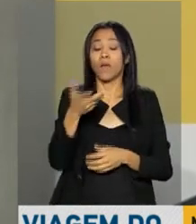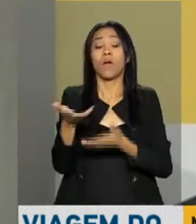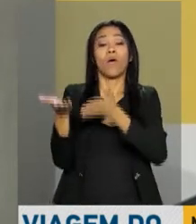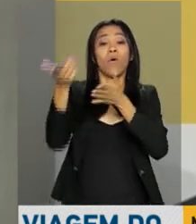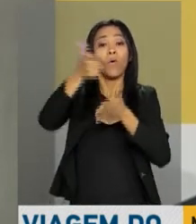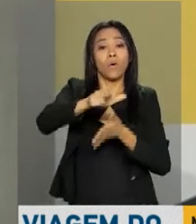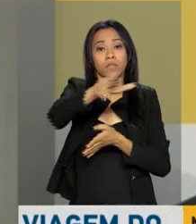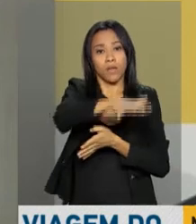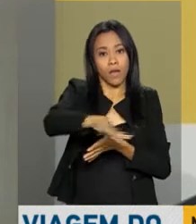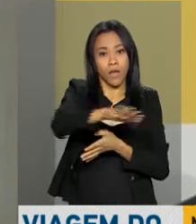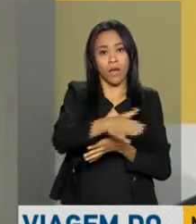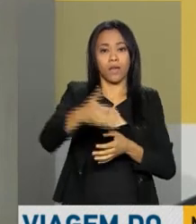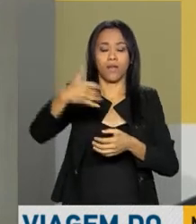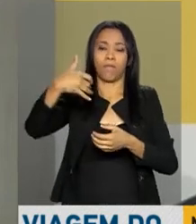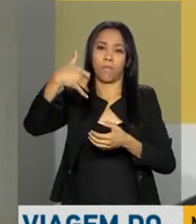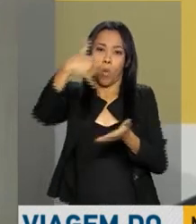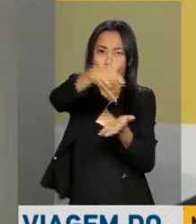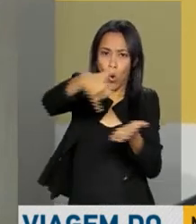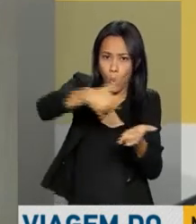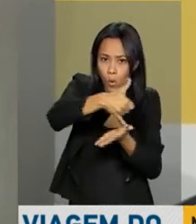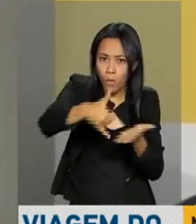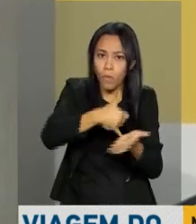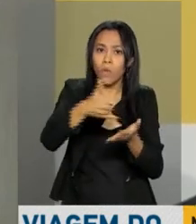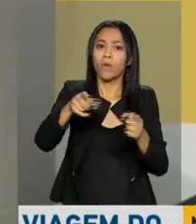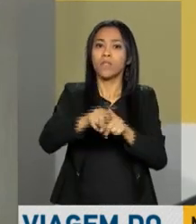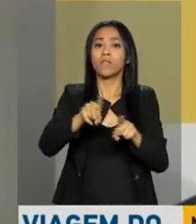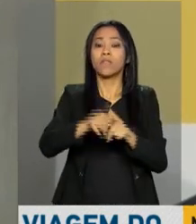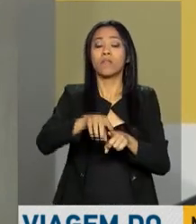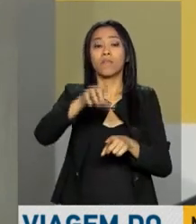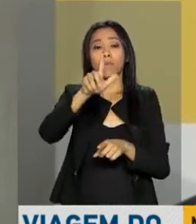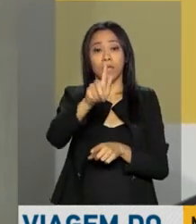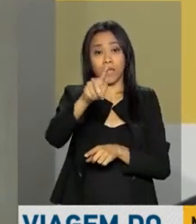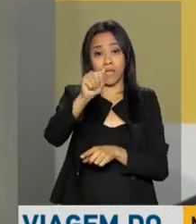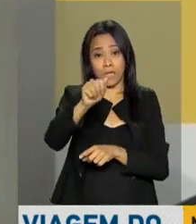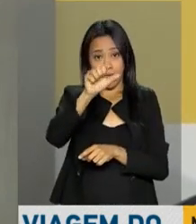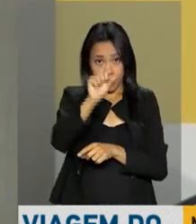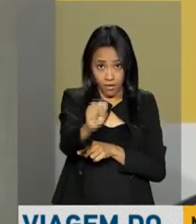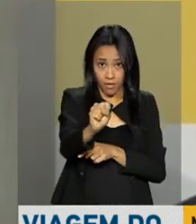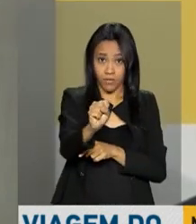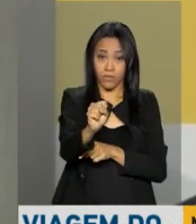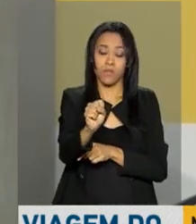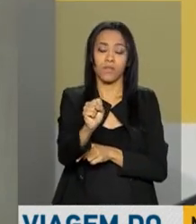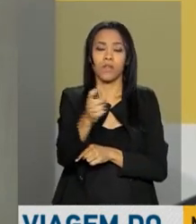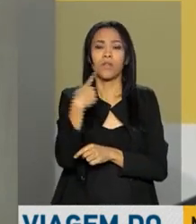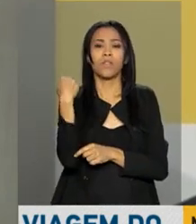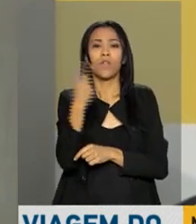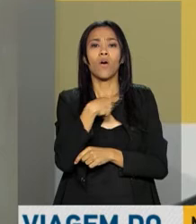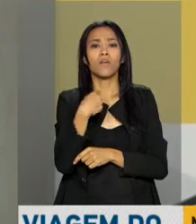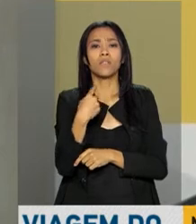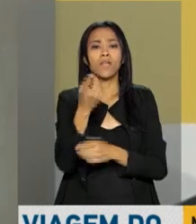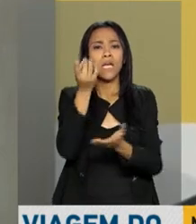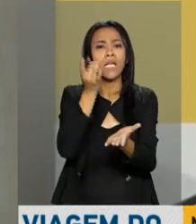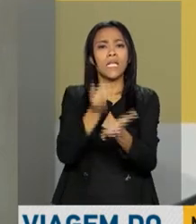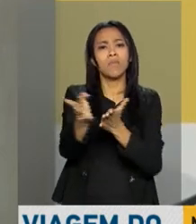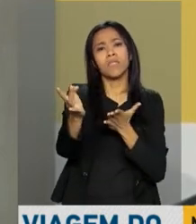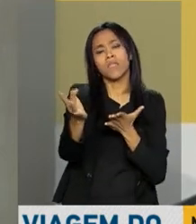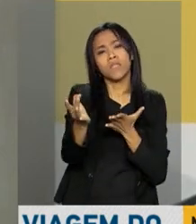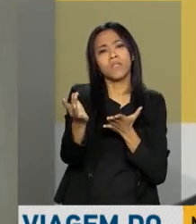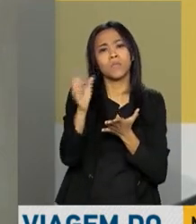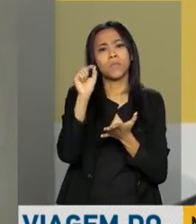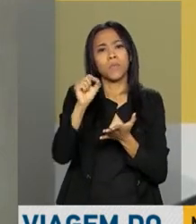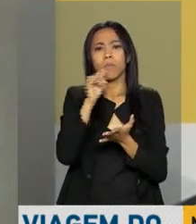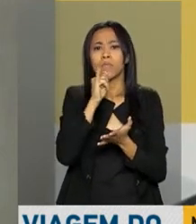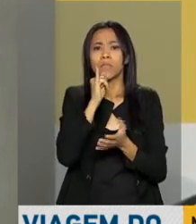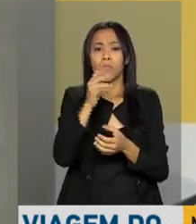nosso presidente da petrobras nós eliminamos a participação compulsória na exploração